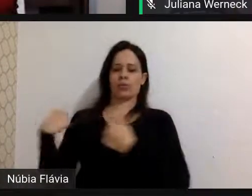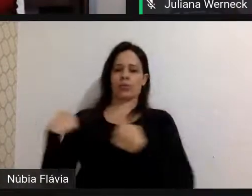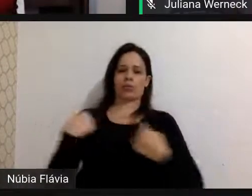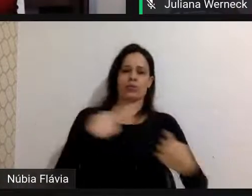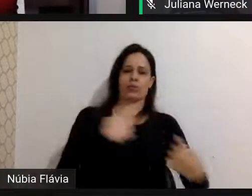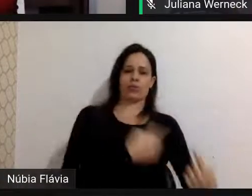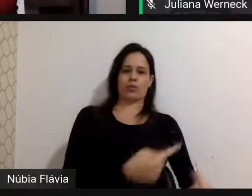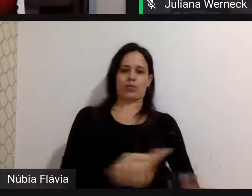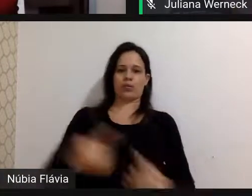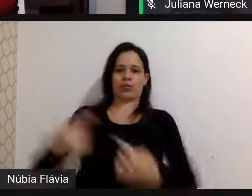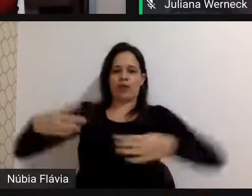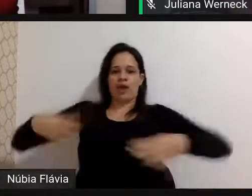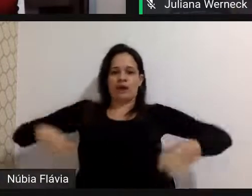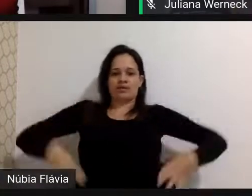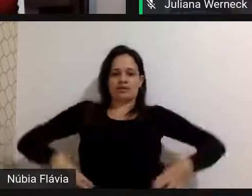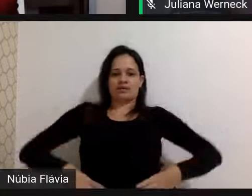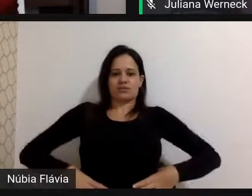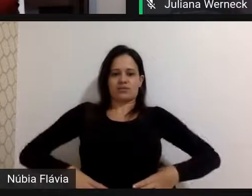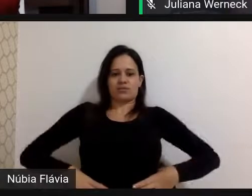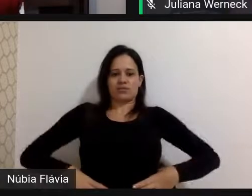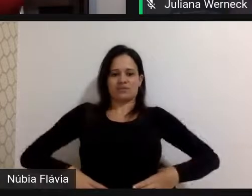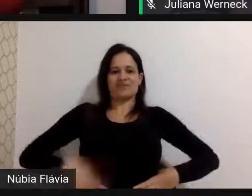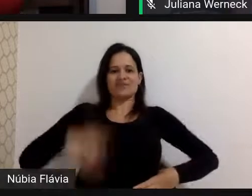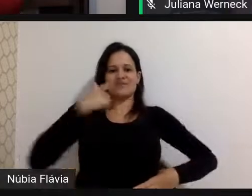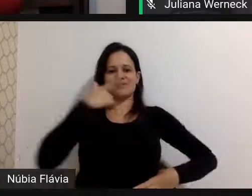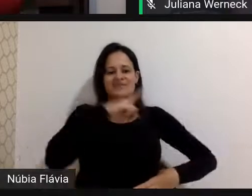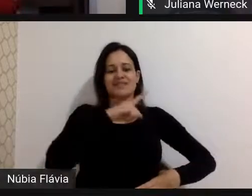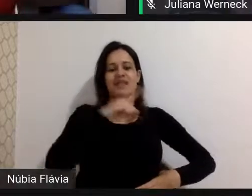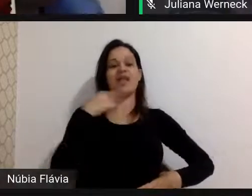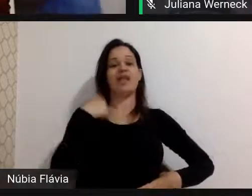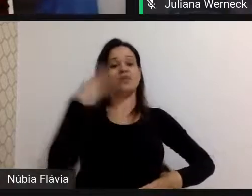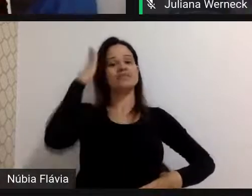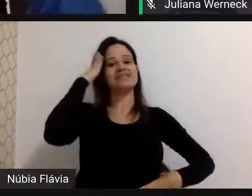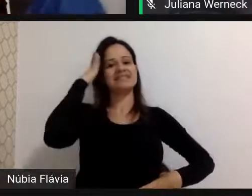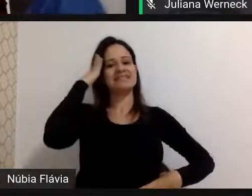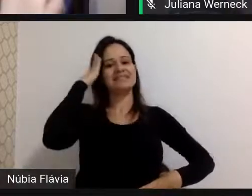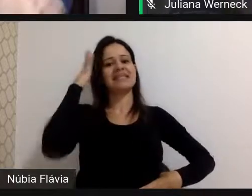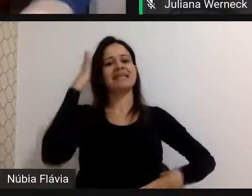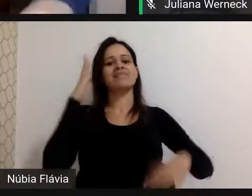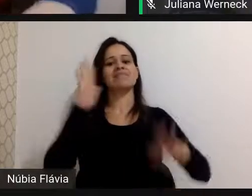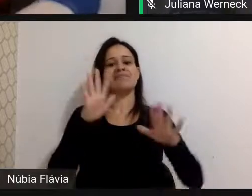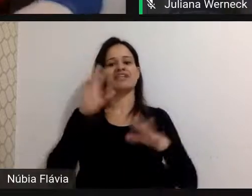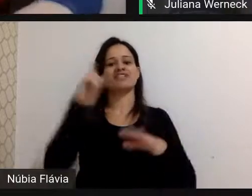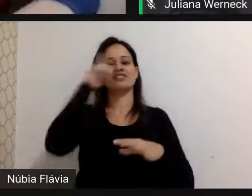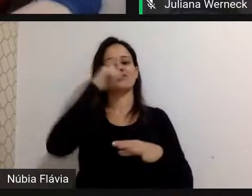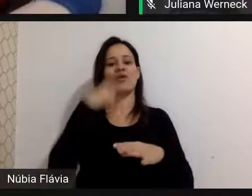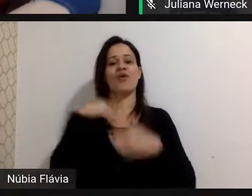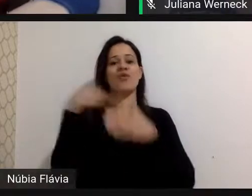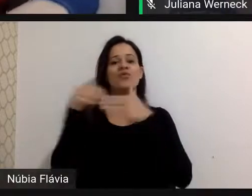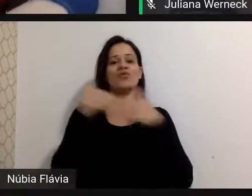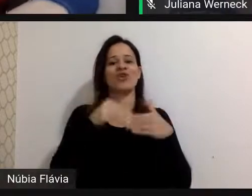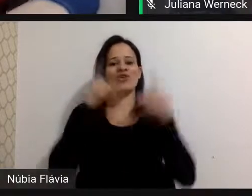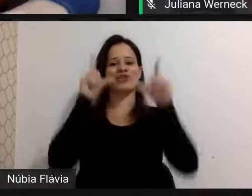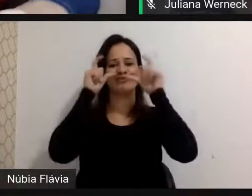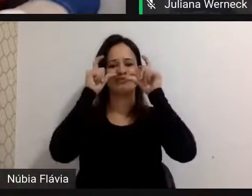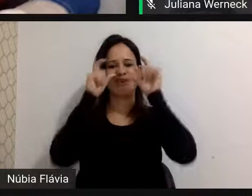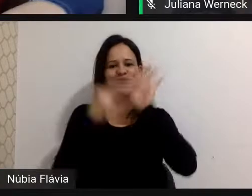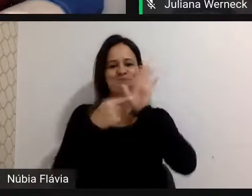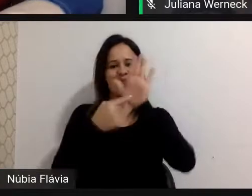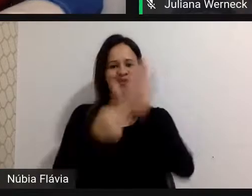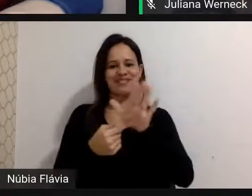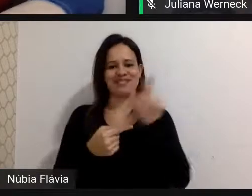do pescoço eu mandava para a cintura. Eu sei que é difícil acreditar, mas eu trouxe até uma foto aqui, ó, para mostrar para